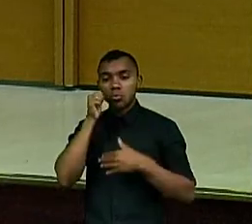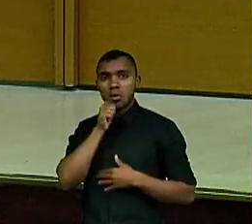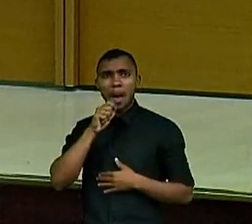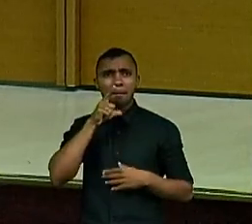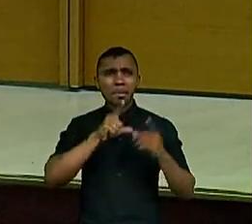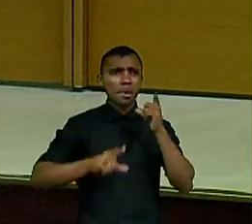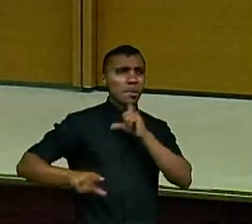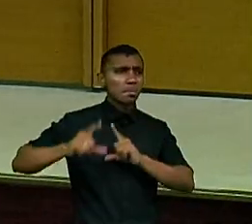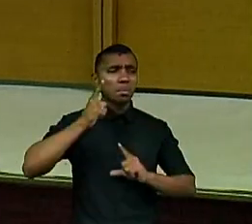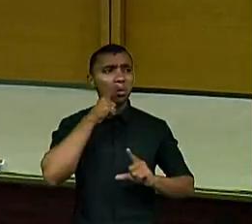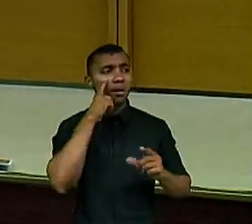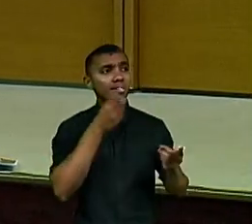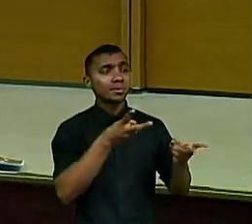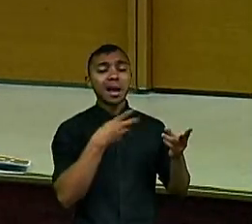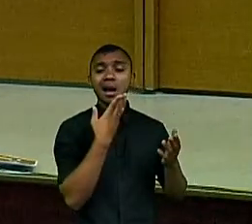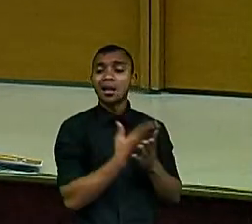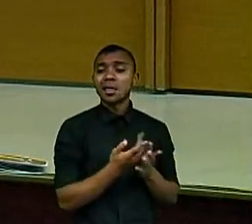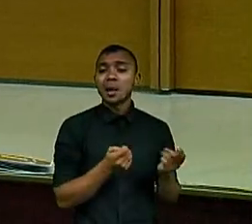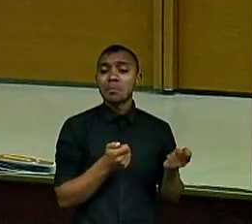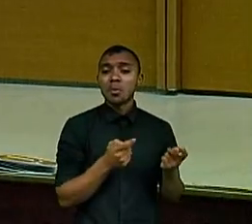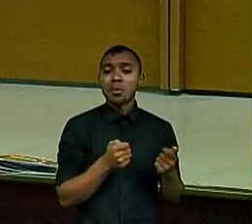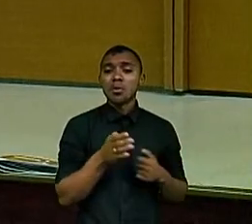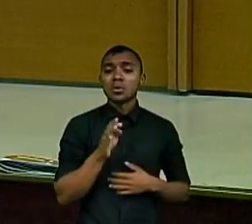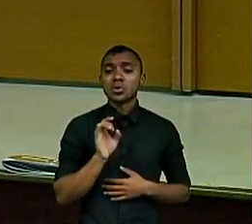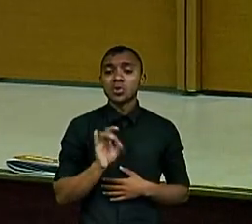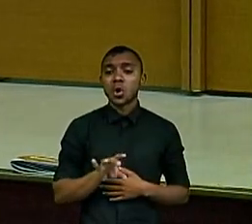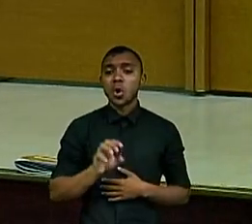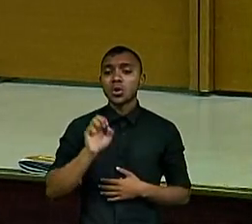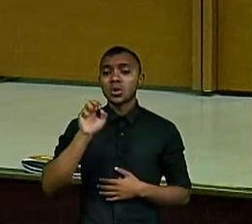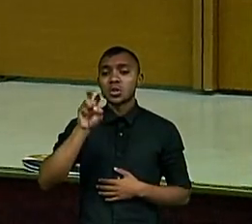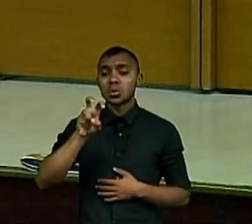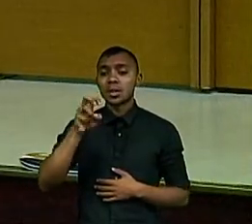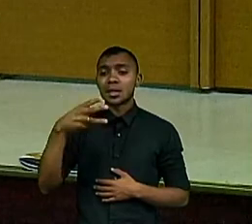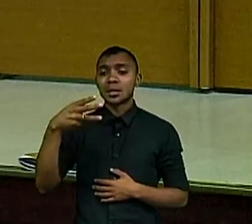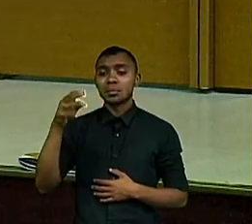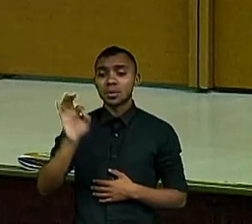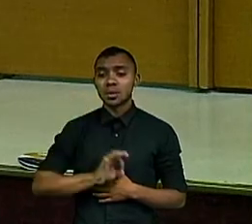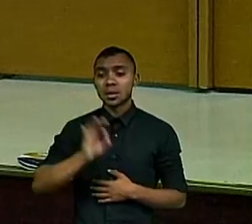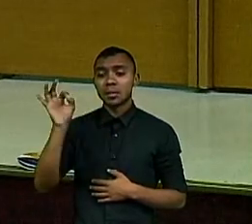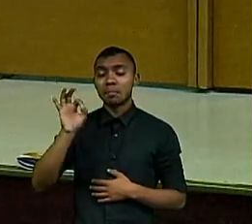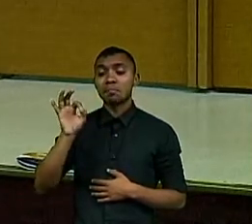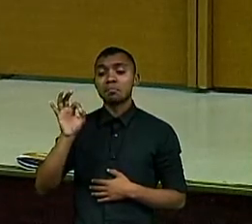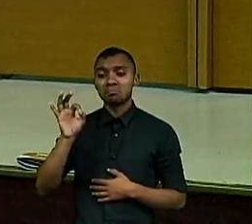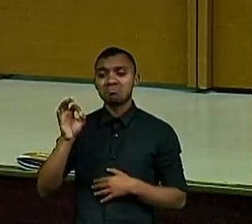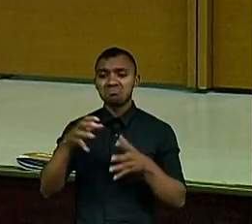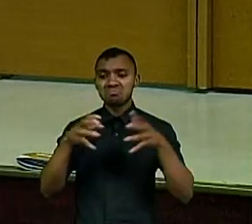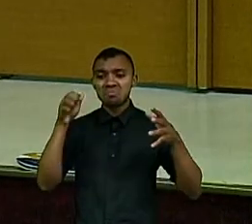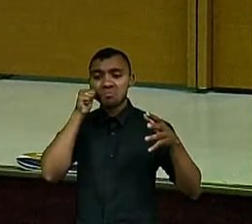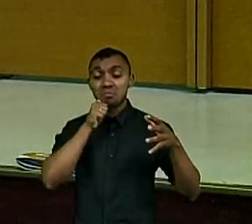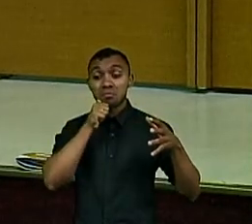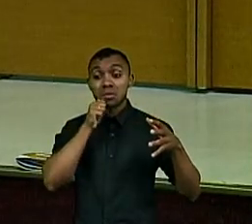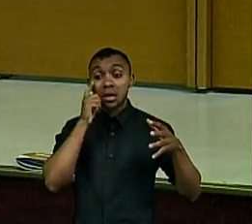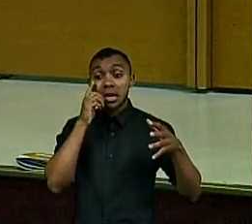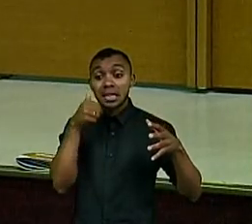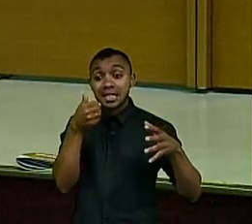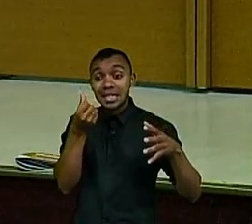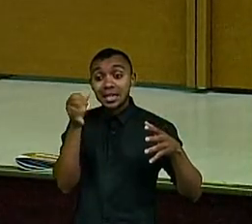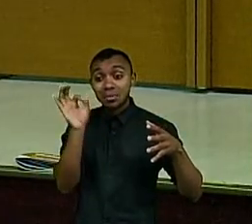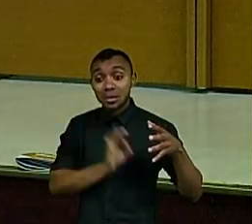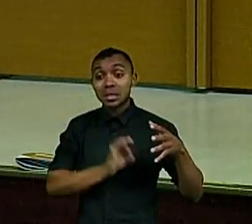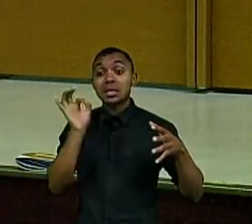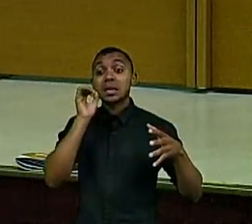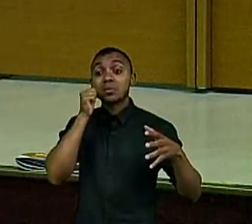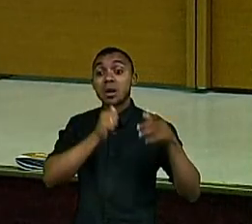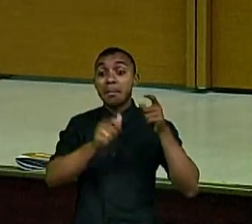pouco nós temos 53% eleitorado feminino é apenas 16% de mulheres foram eleitas essa última eleição para